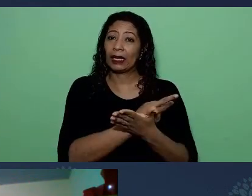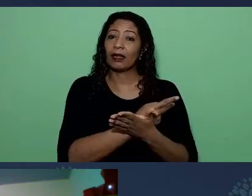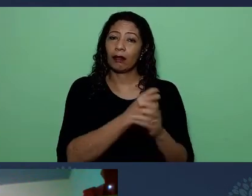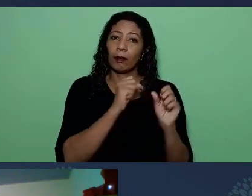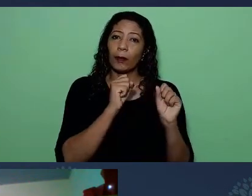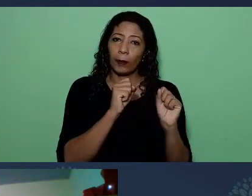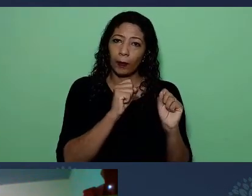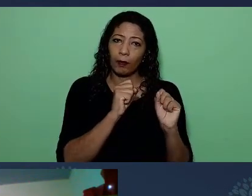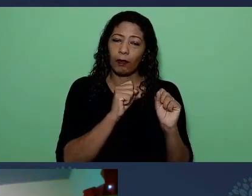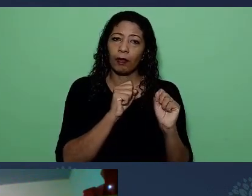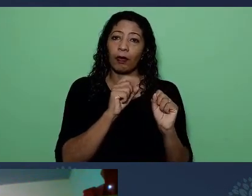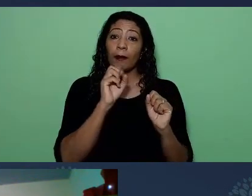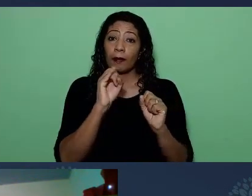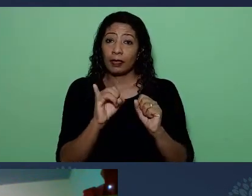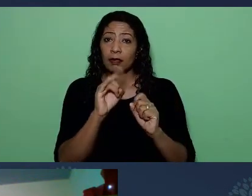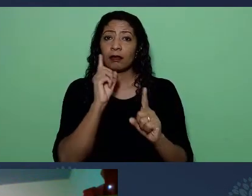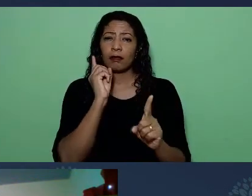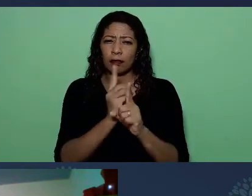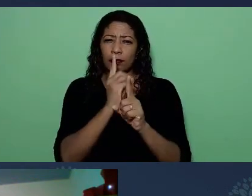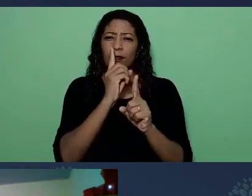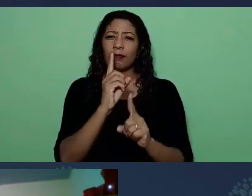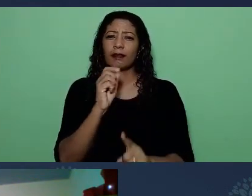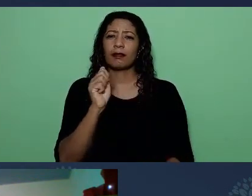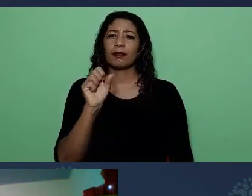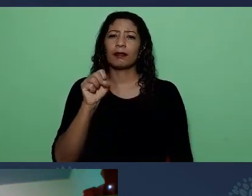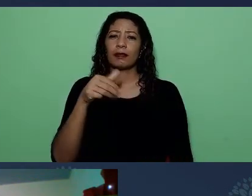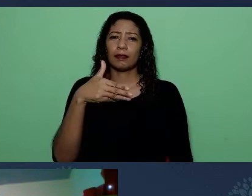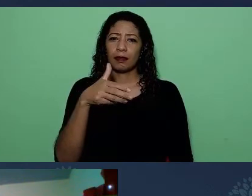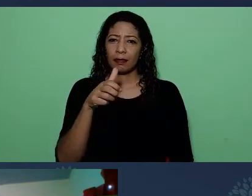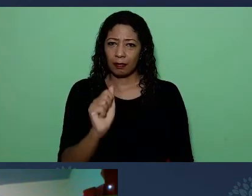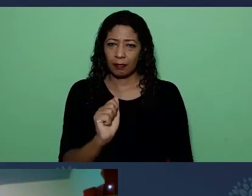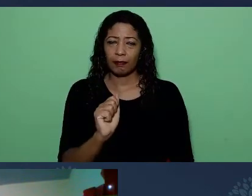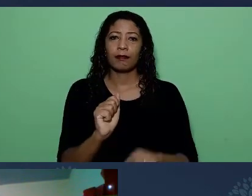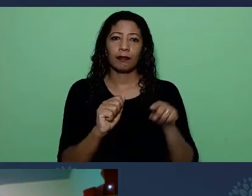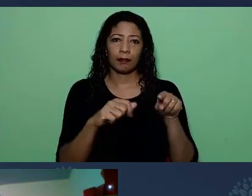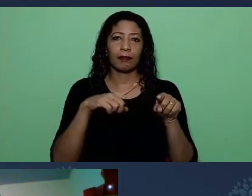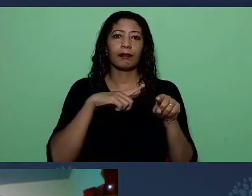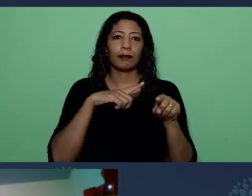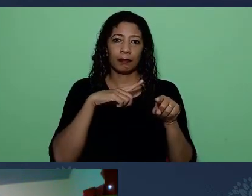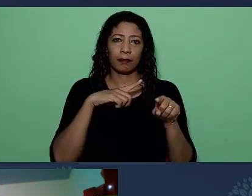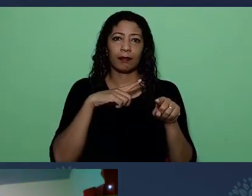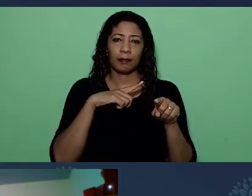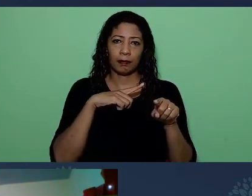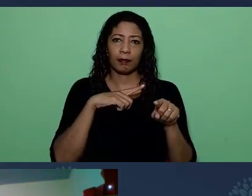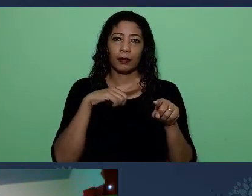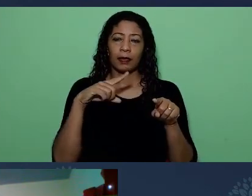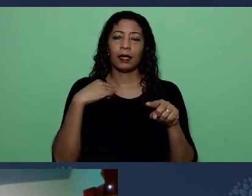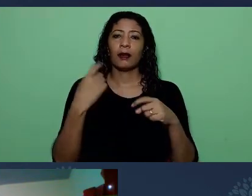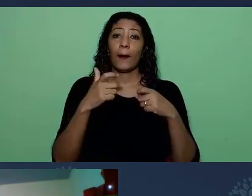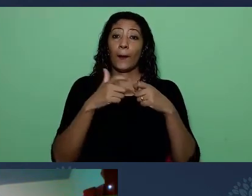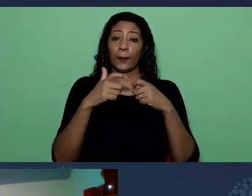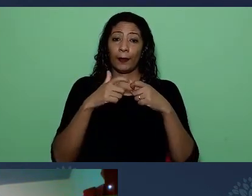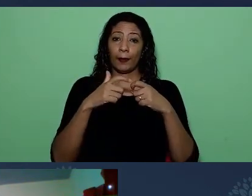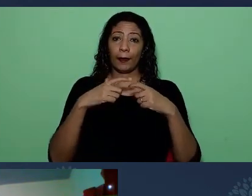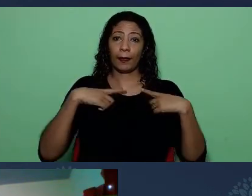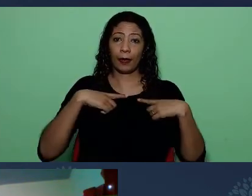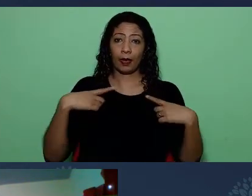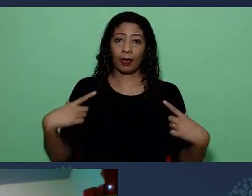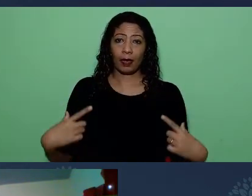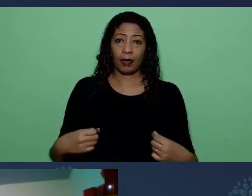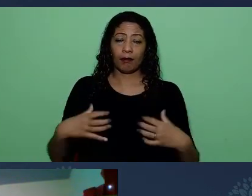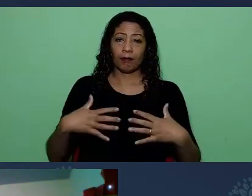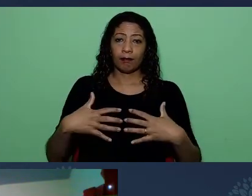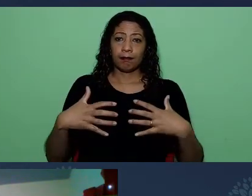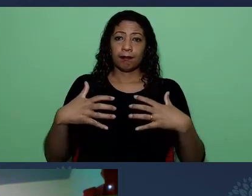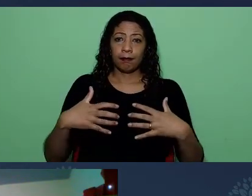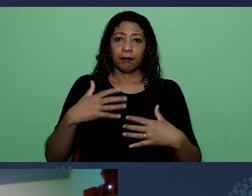se o nosso diagnóstico for esse, ainda que o médico, nós os pediatras, pneumopediatras fazemos isso, ainda que a gente faça